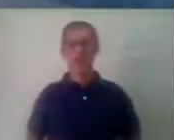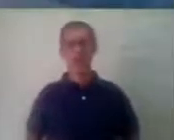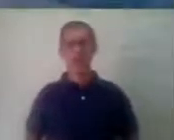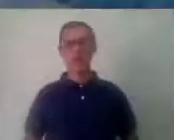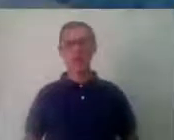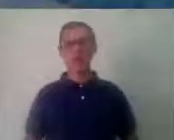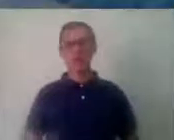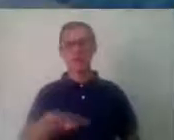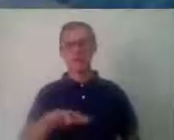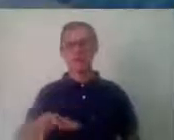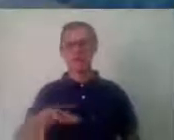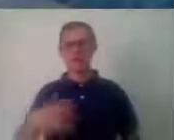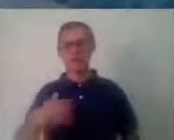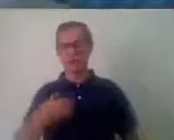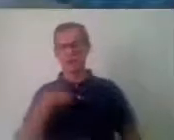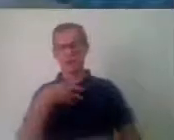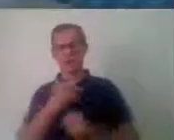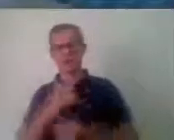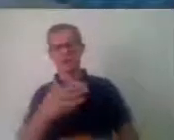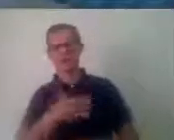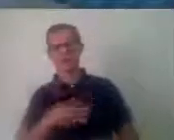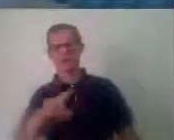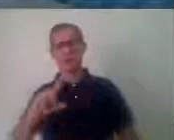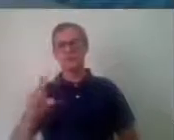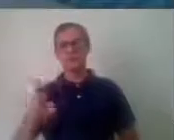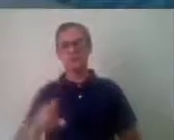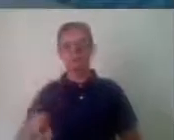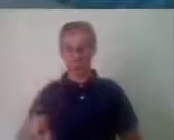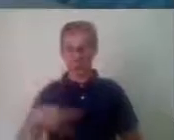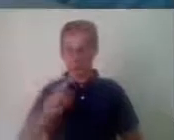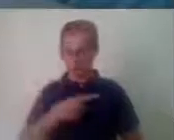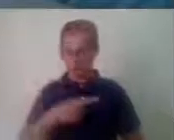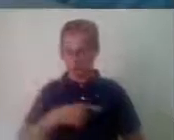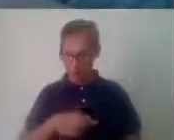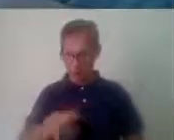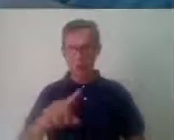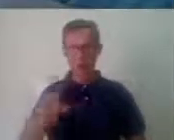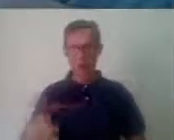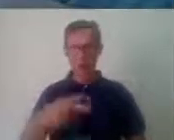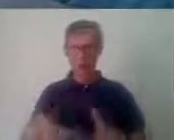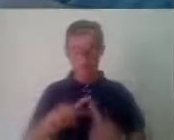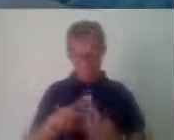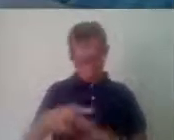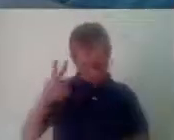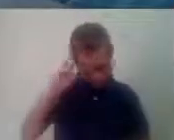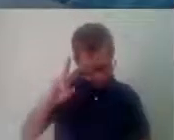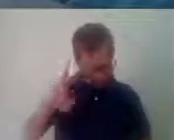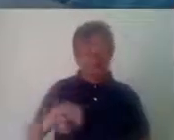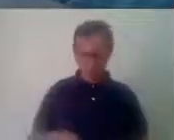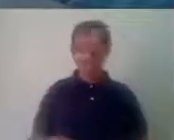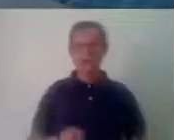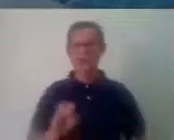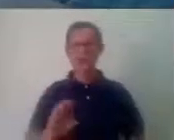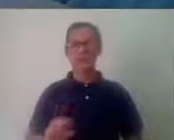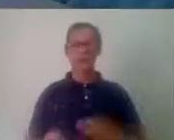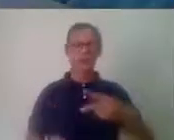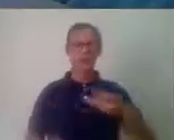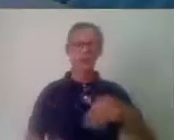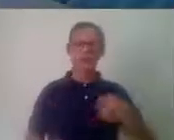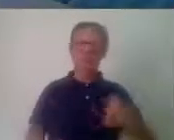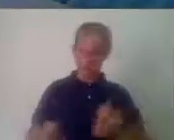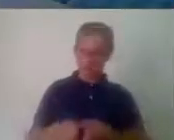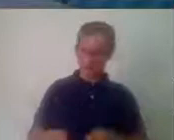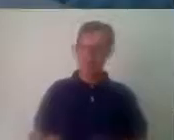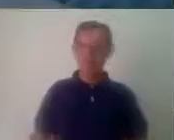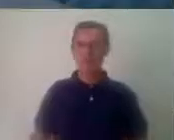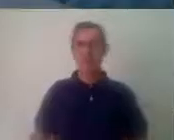eu vou calcular a minha integral. Quando nós temos uma integral dupla, lembra que a gente agora não tem mais só o plano, a gente tem o